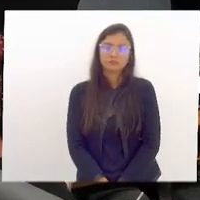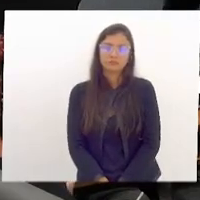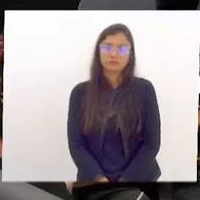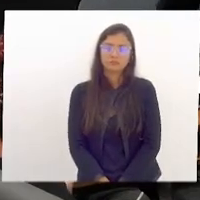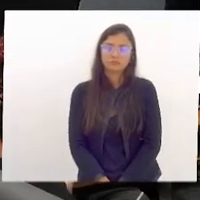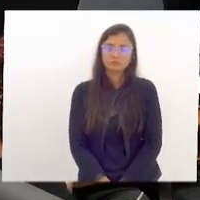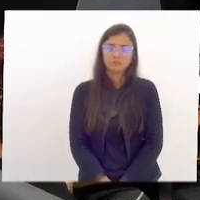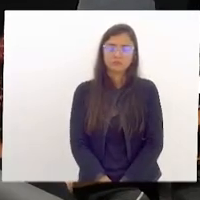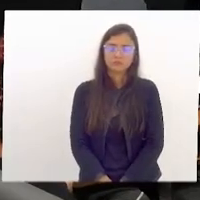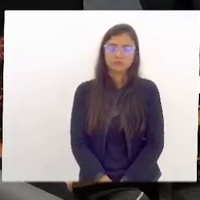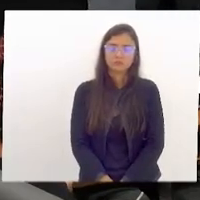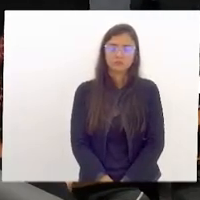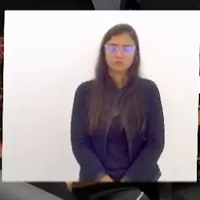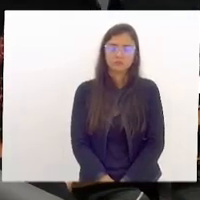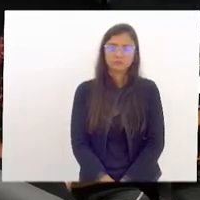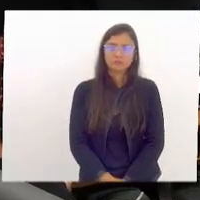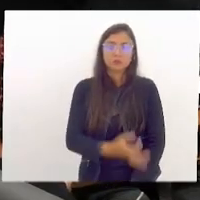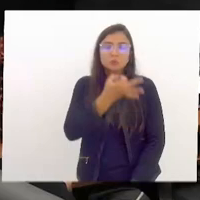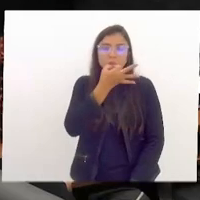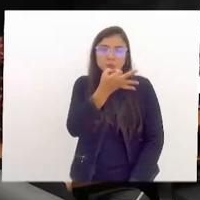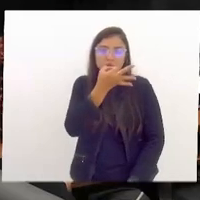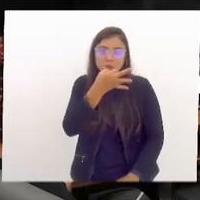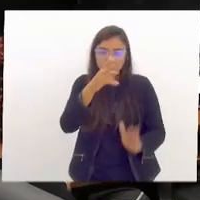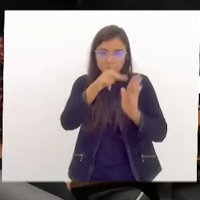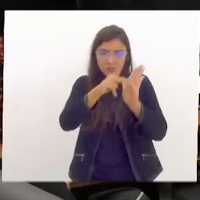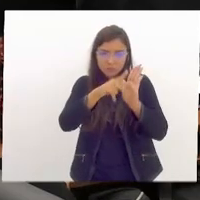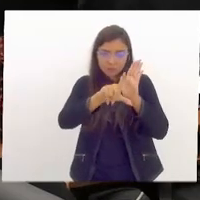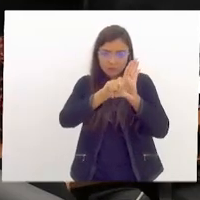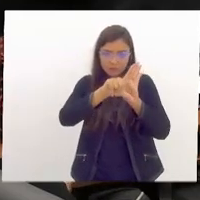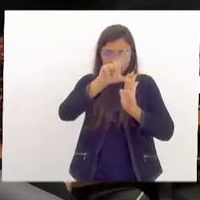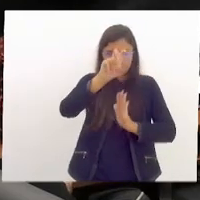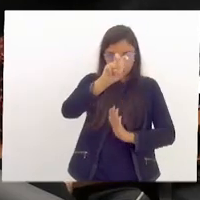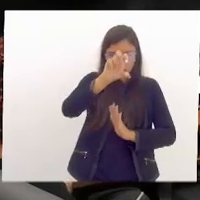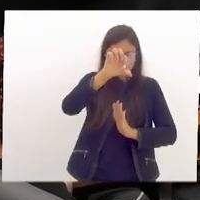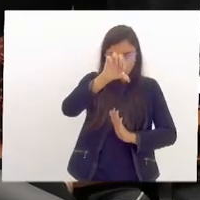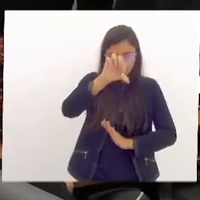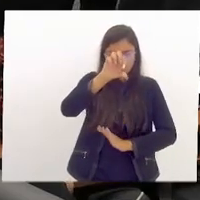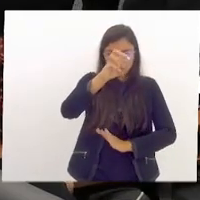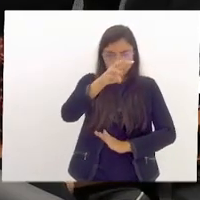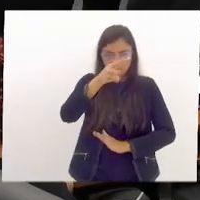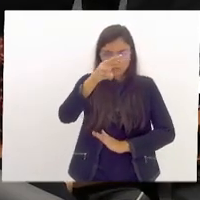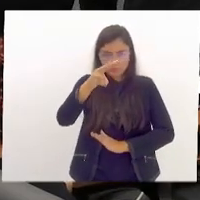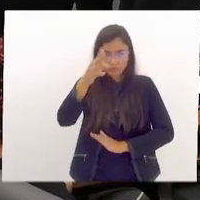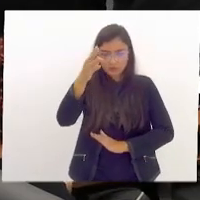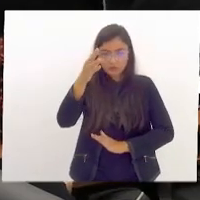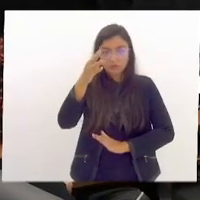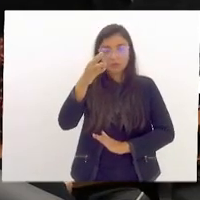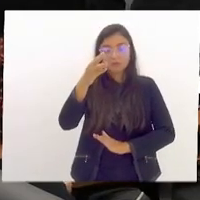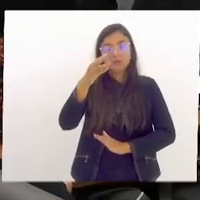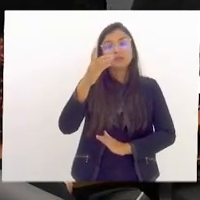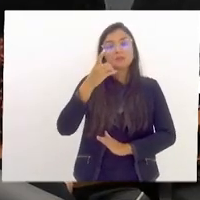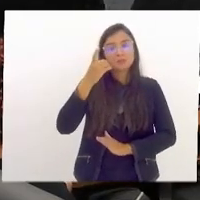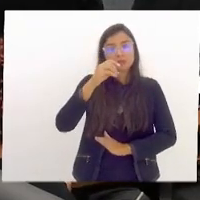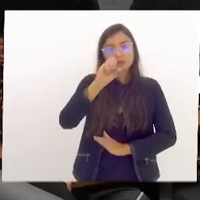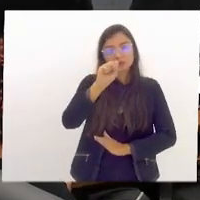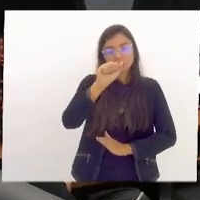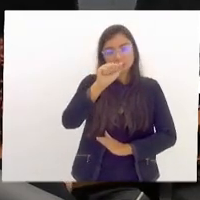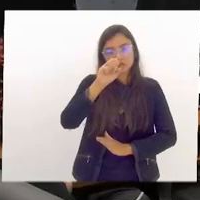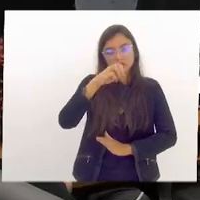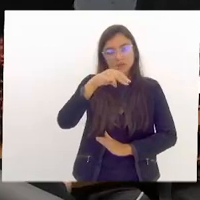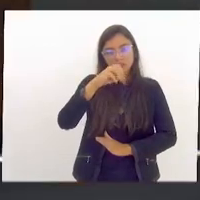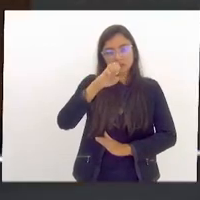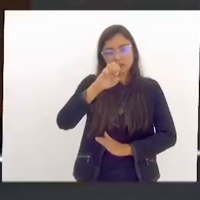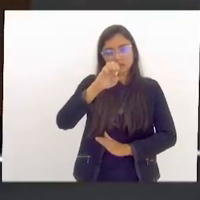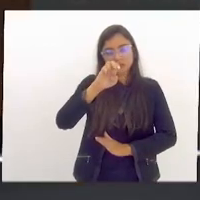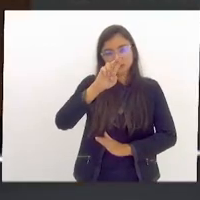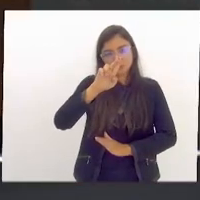Trata-se do parecer ao projeto de lei 5933 do deputado Samuel Malafaia, que pretende,